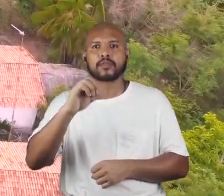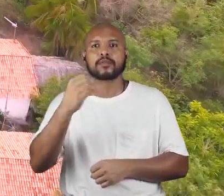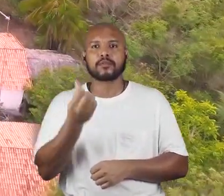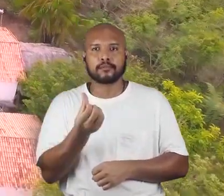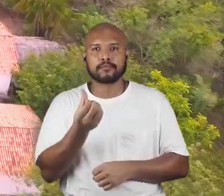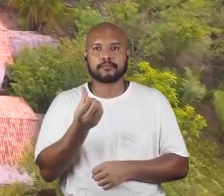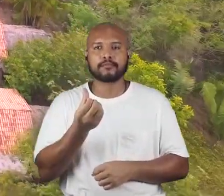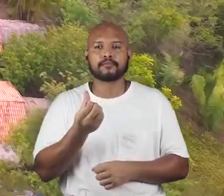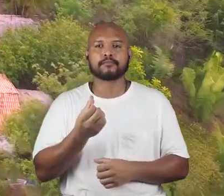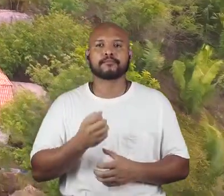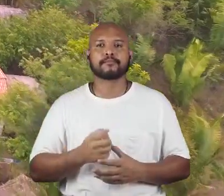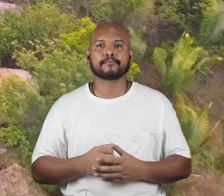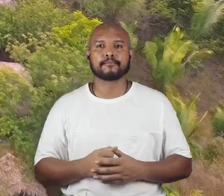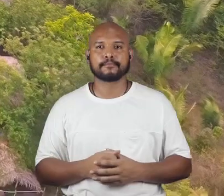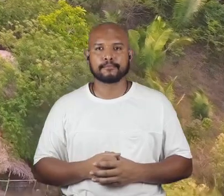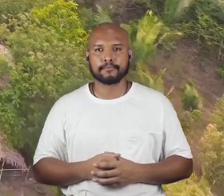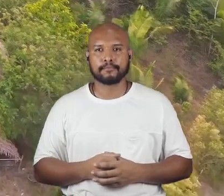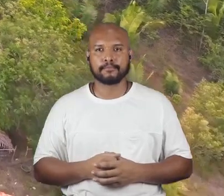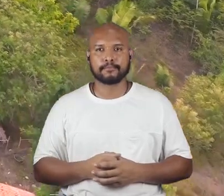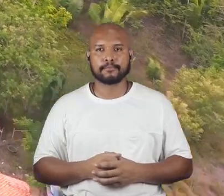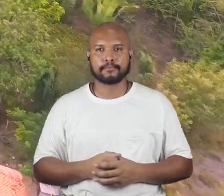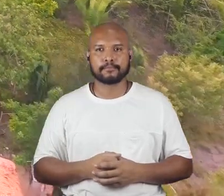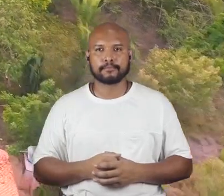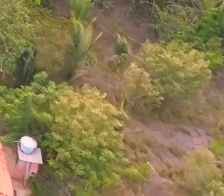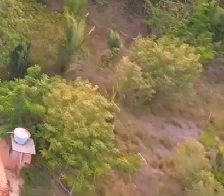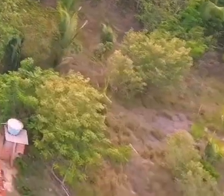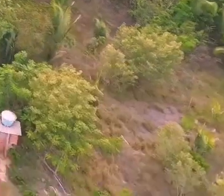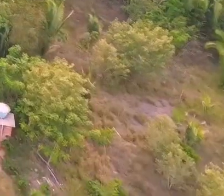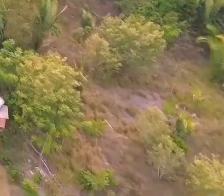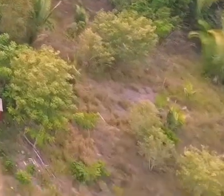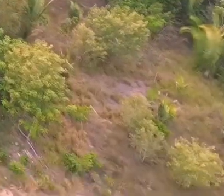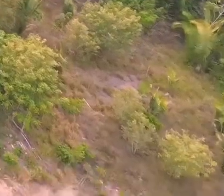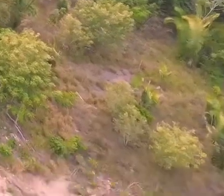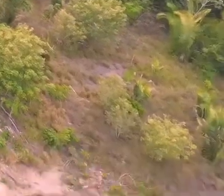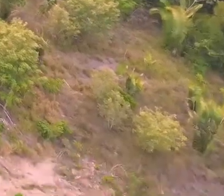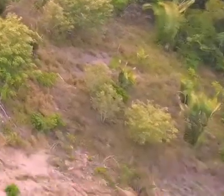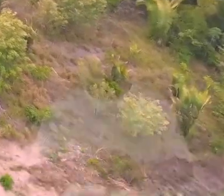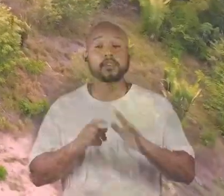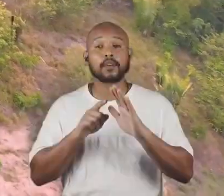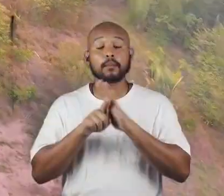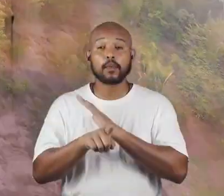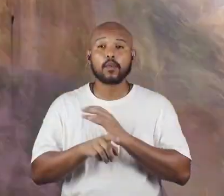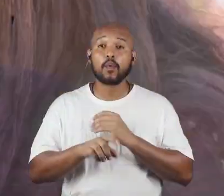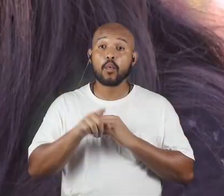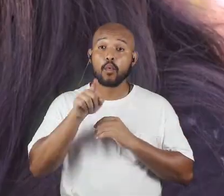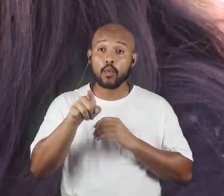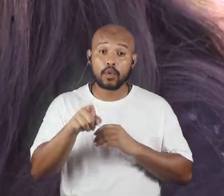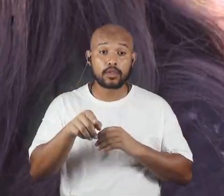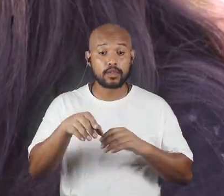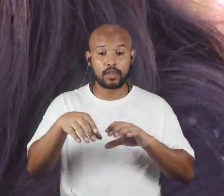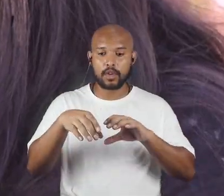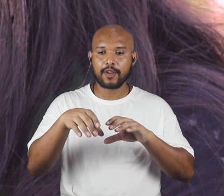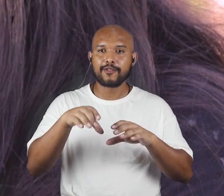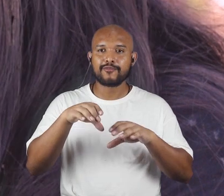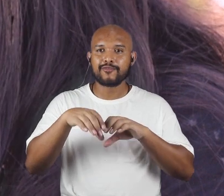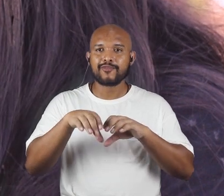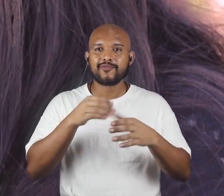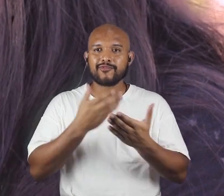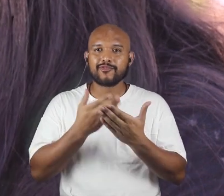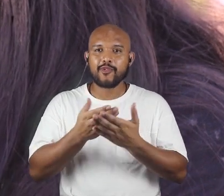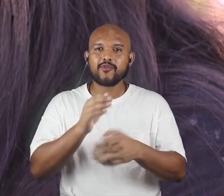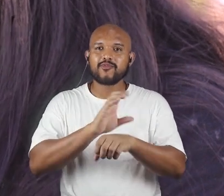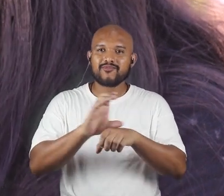1996. Foi o período que esse grupo já chegou até aqui, né? Nesse território. Araí, me fala um pouco dos